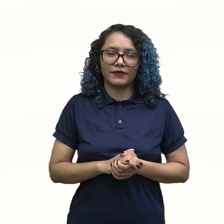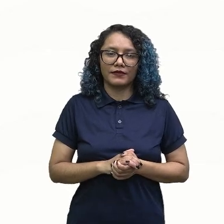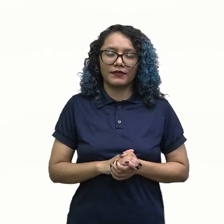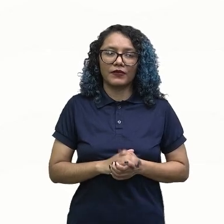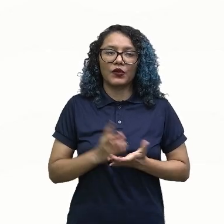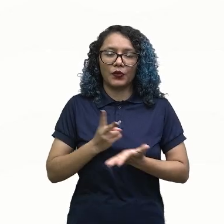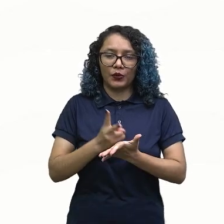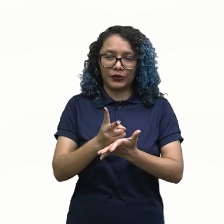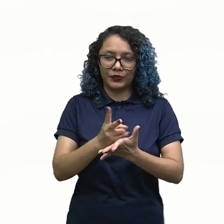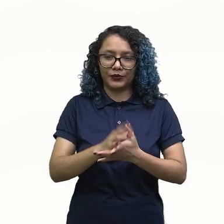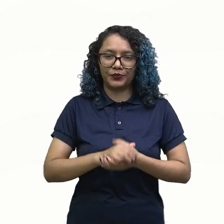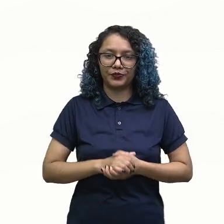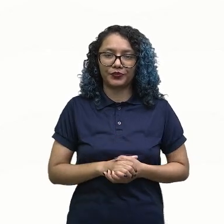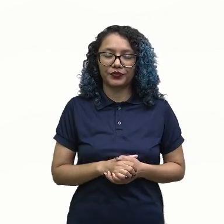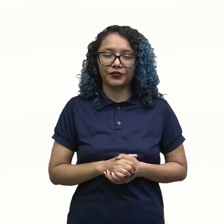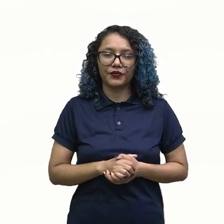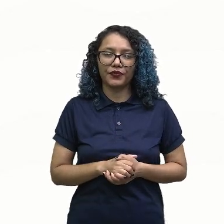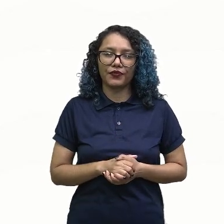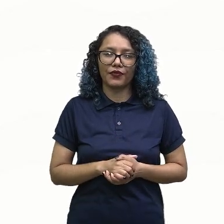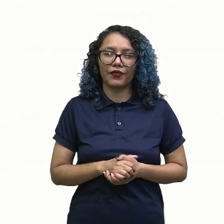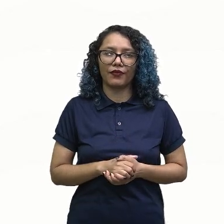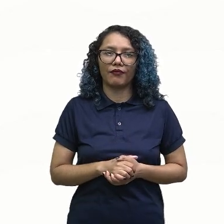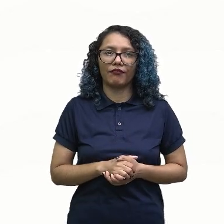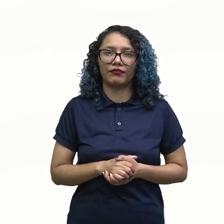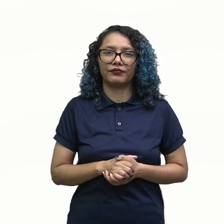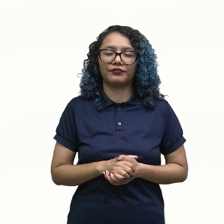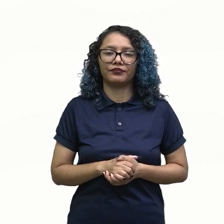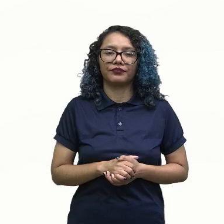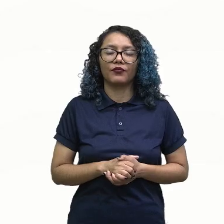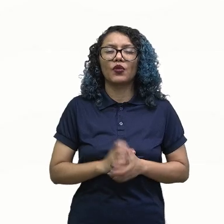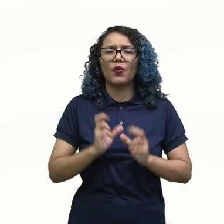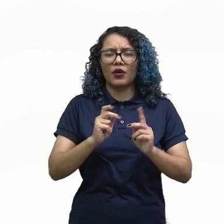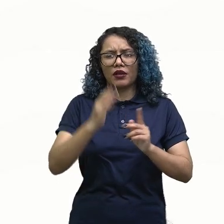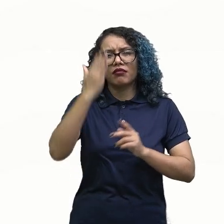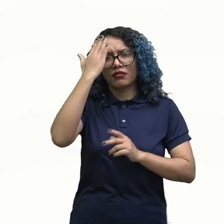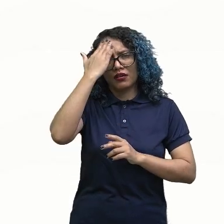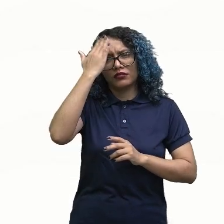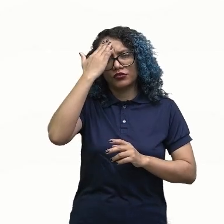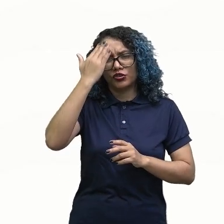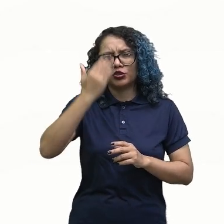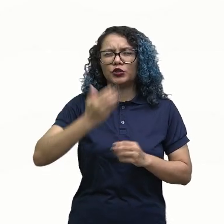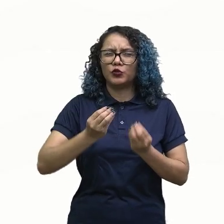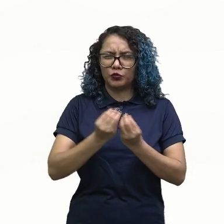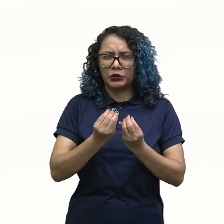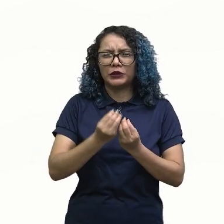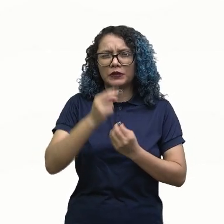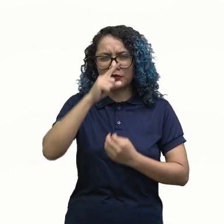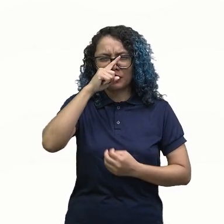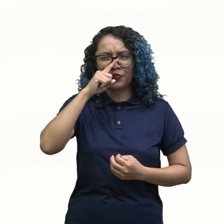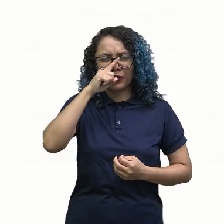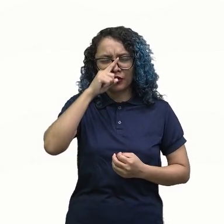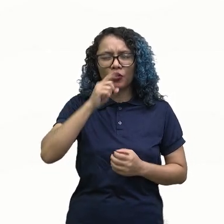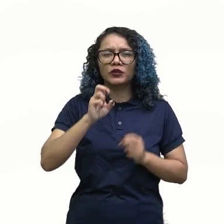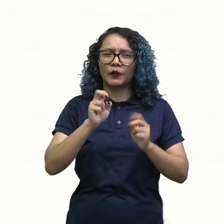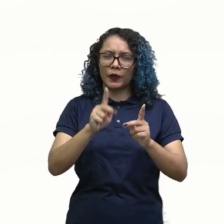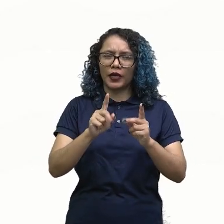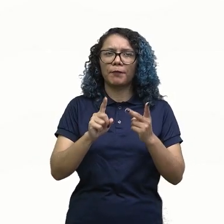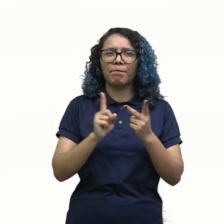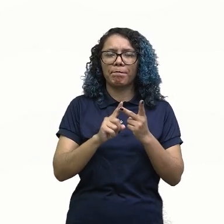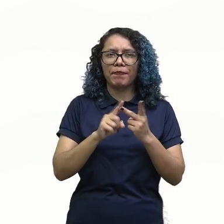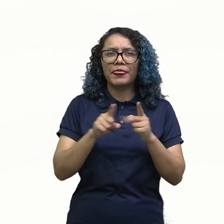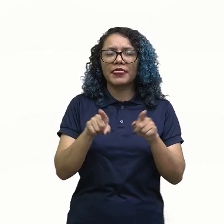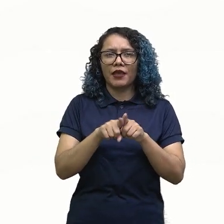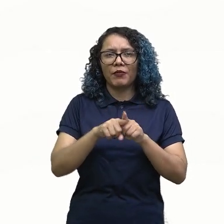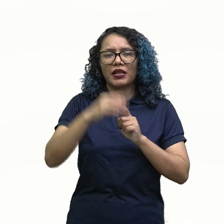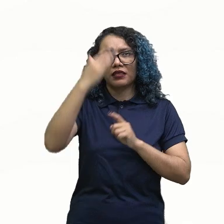Então, dando continuidade, professor, eu já entendi que eles são perigosos, eu já entendi também, né, que